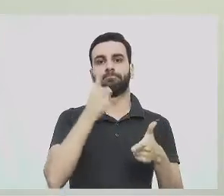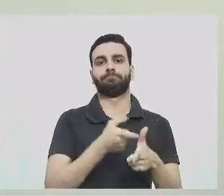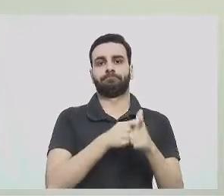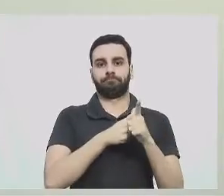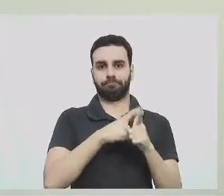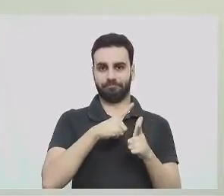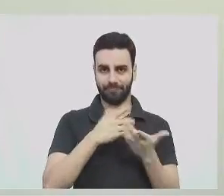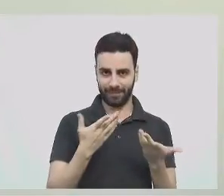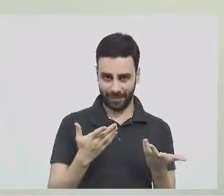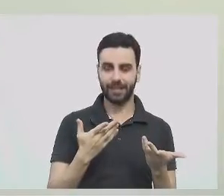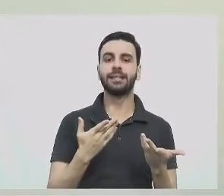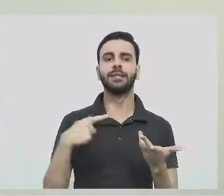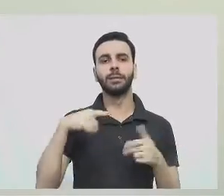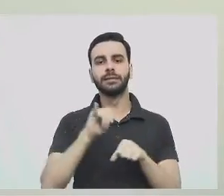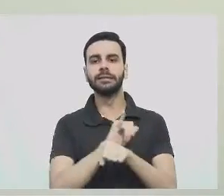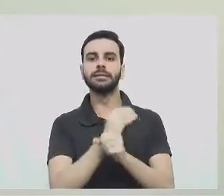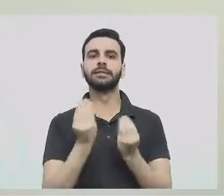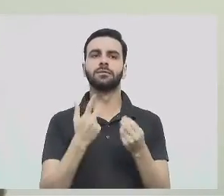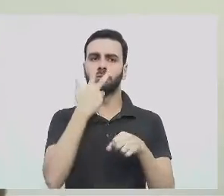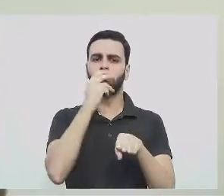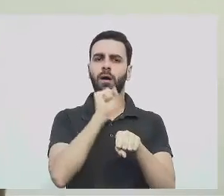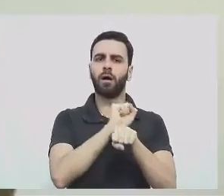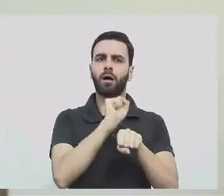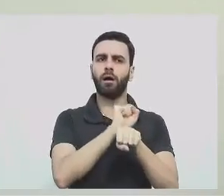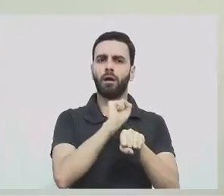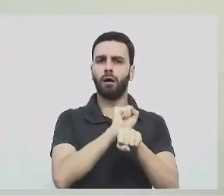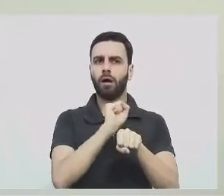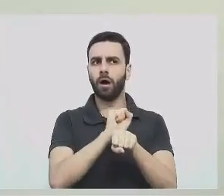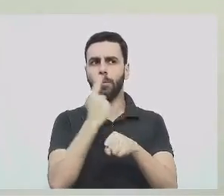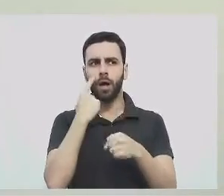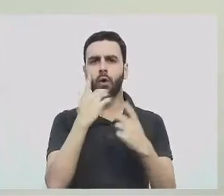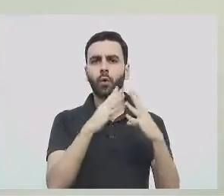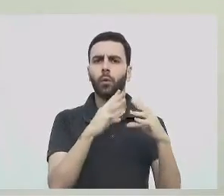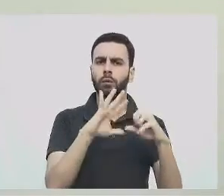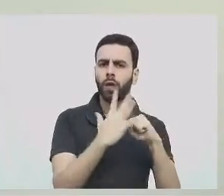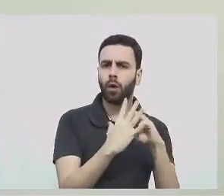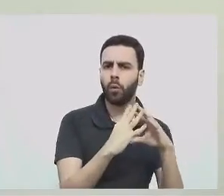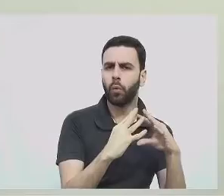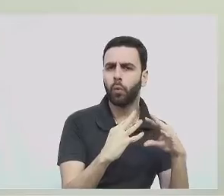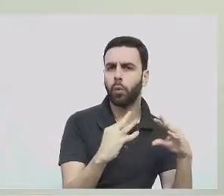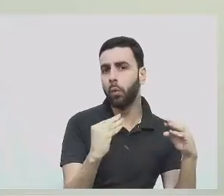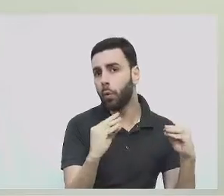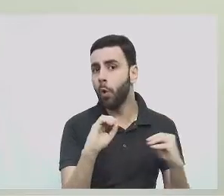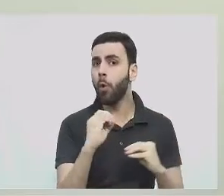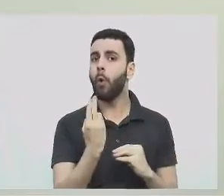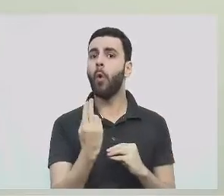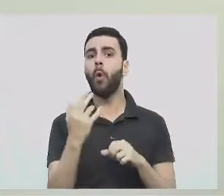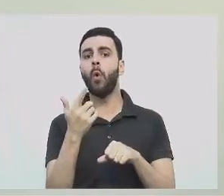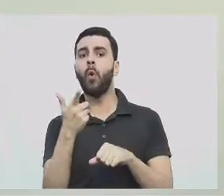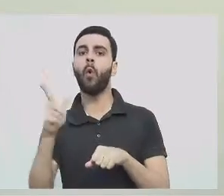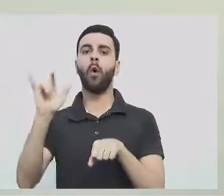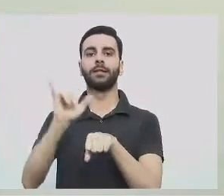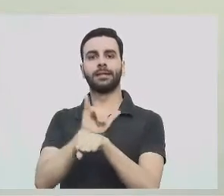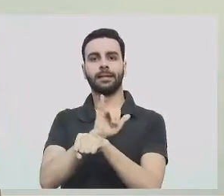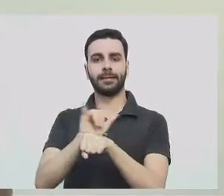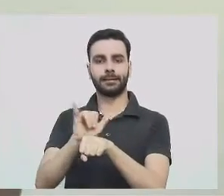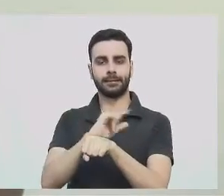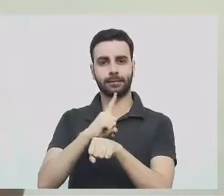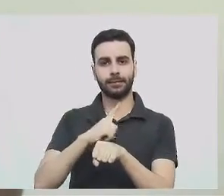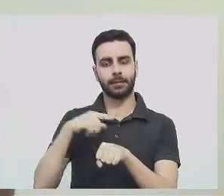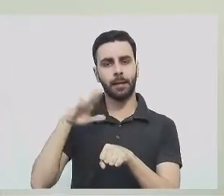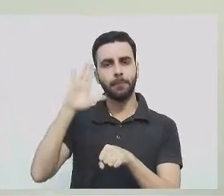e tínhamos como saída aguardar um pouco, né, abrandar a situação, ou fazermos um ato